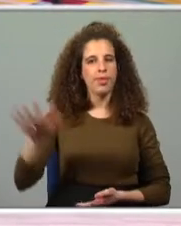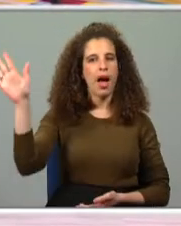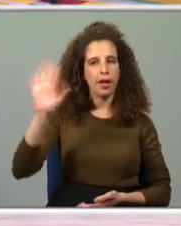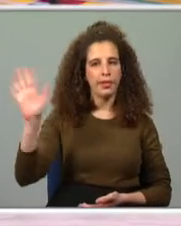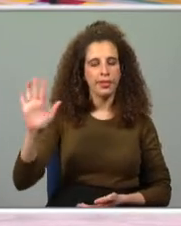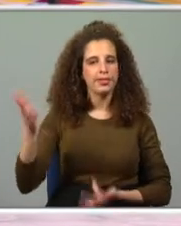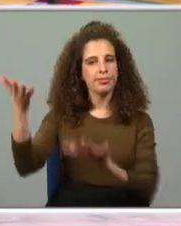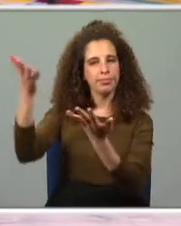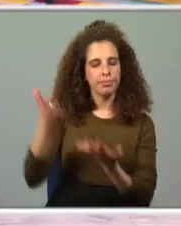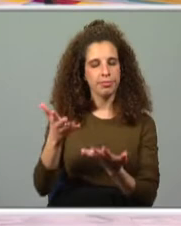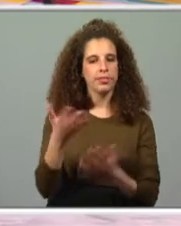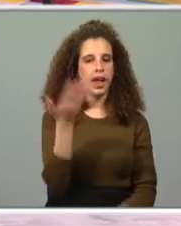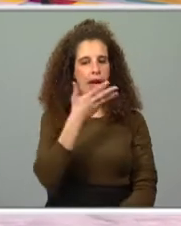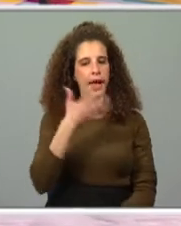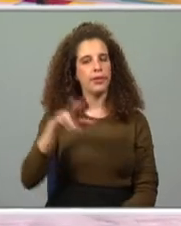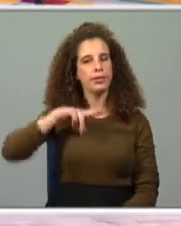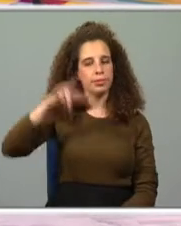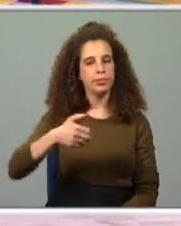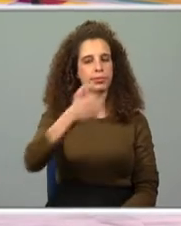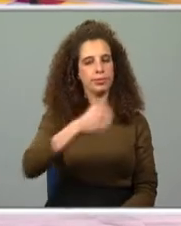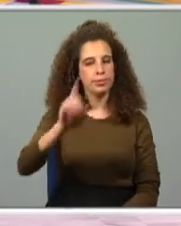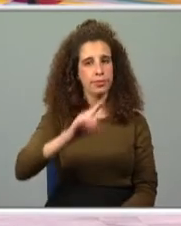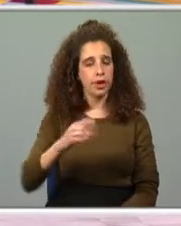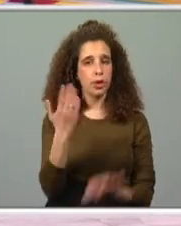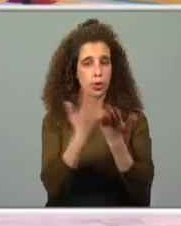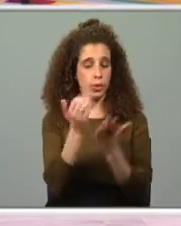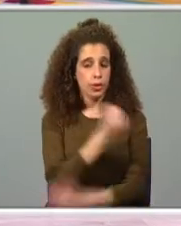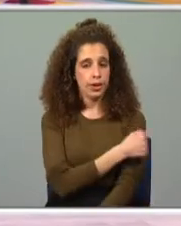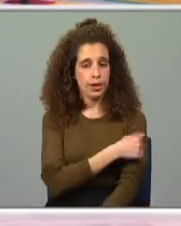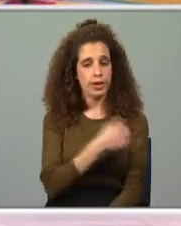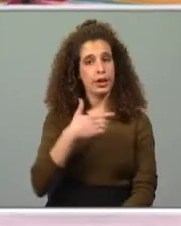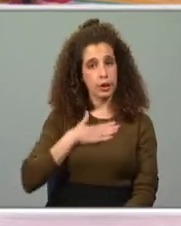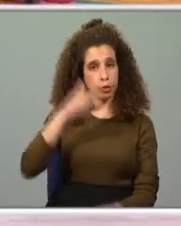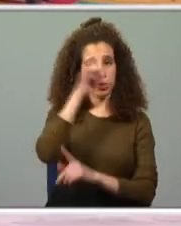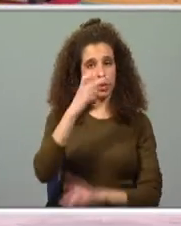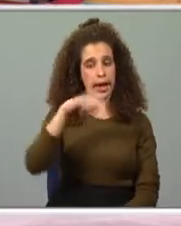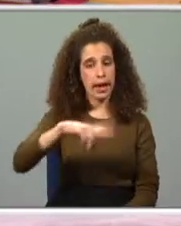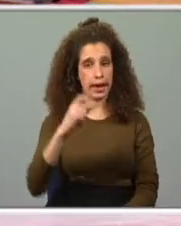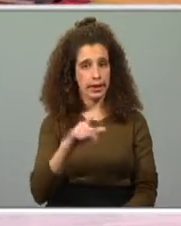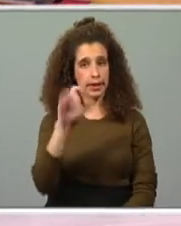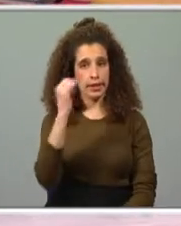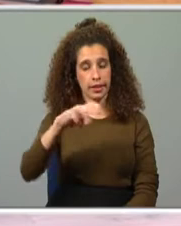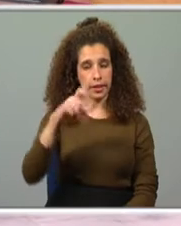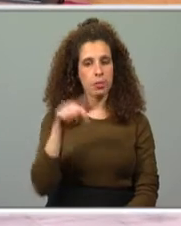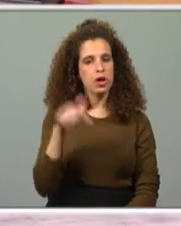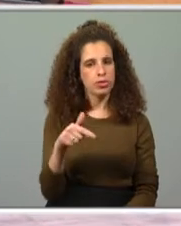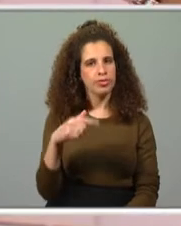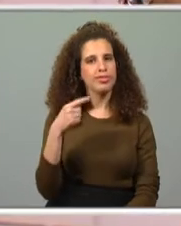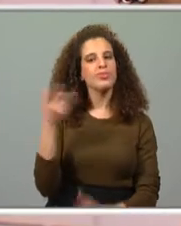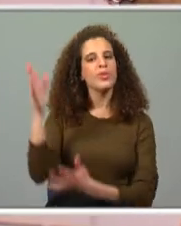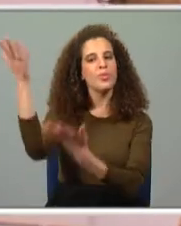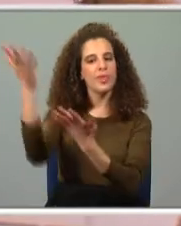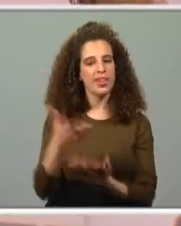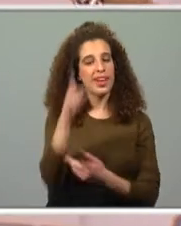Olá, sejam bem-vindos ao blog de português de 5º e 6º ano do Estudo em Casa. Eu sou a professora Ana Patrícia Lima e hoje no nosso blog temos uma convidada,